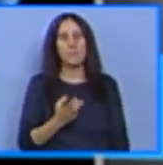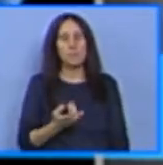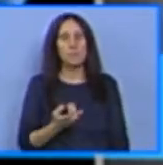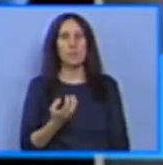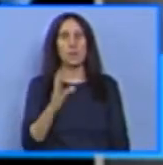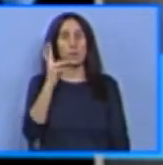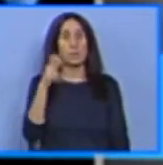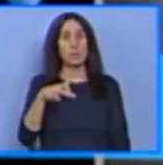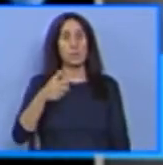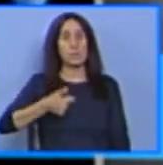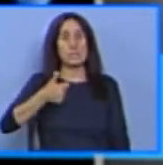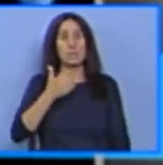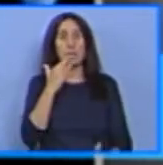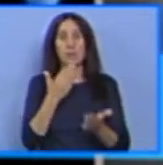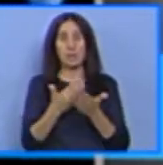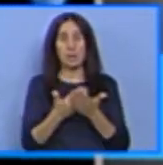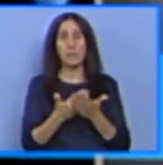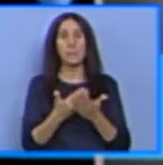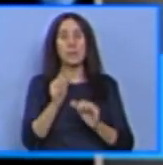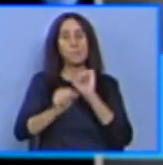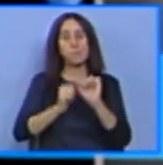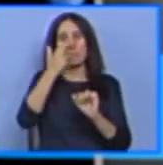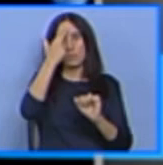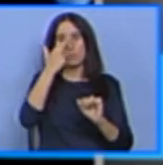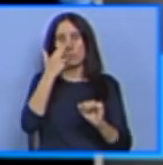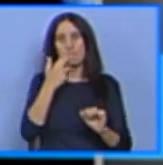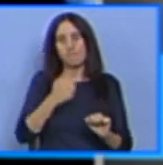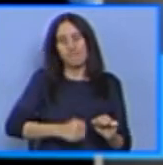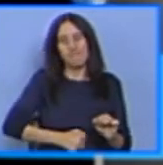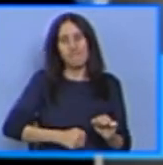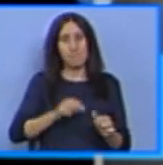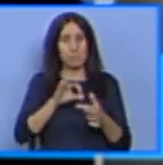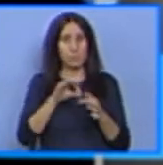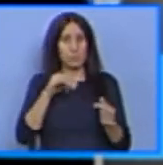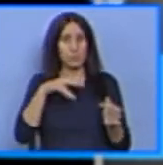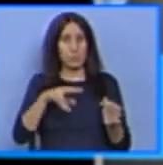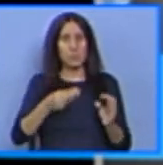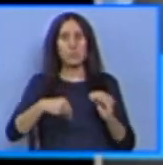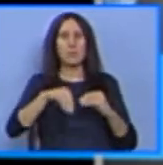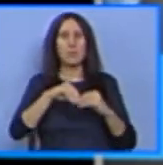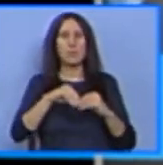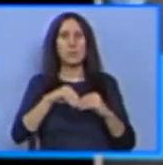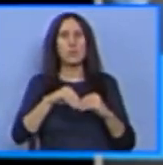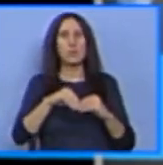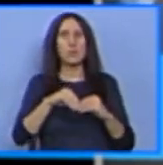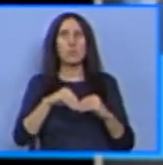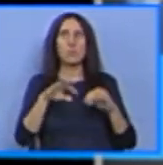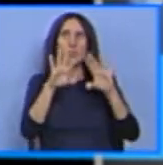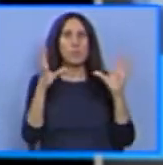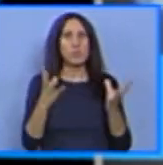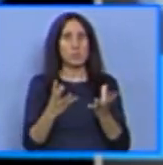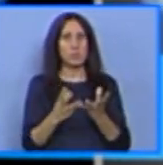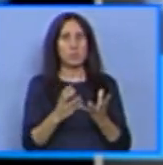um acontecimento central na história do catolicismo, desde logo português, mas até em termos mais globais